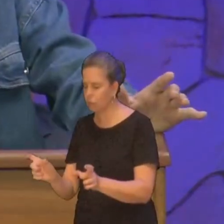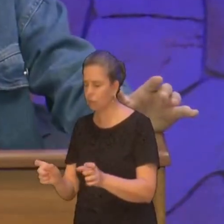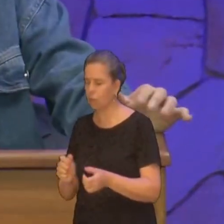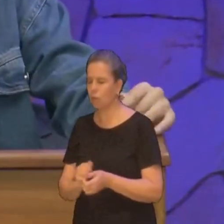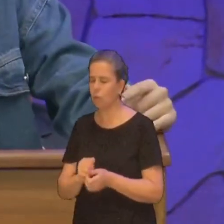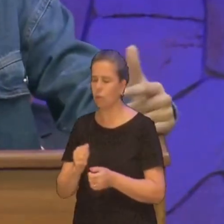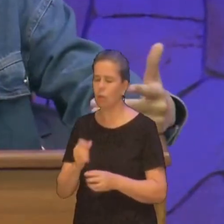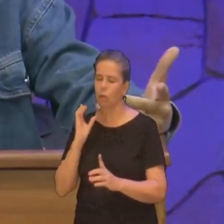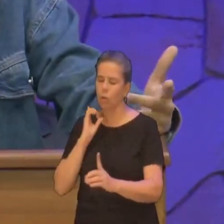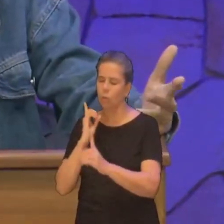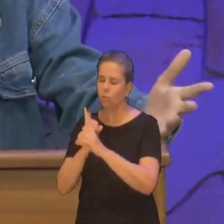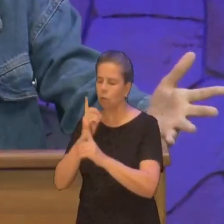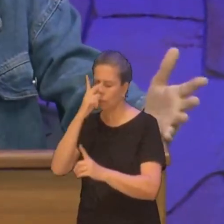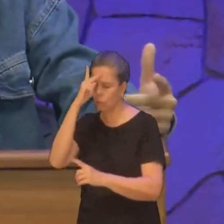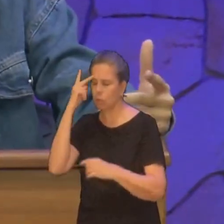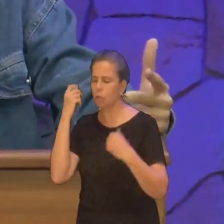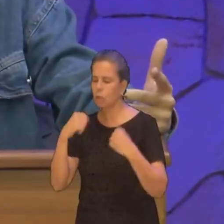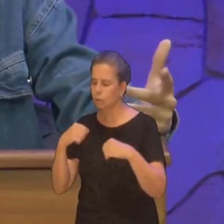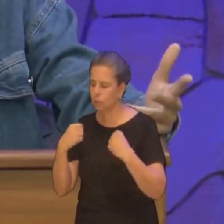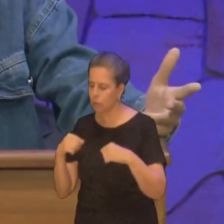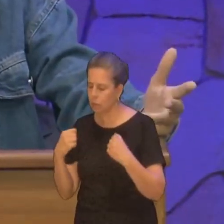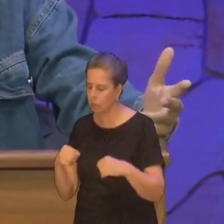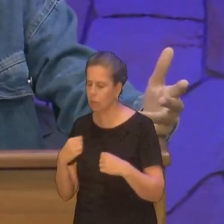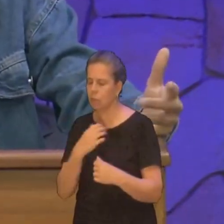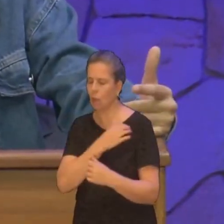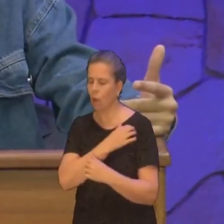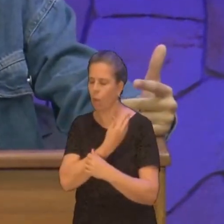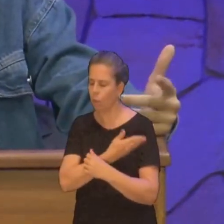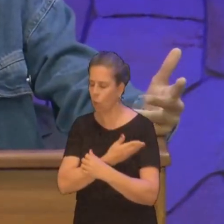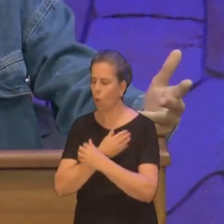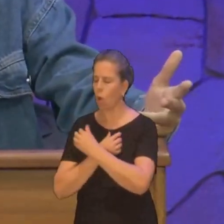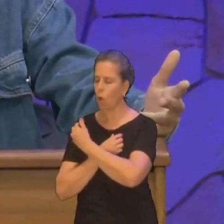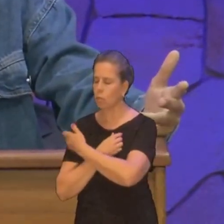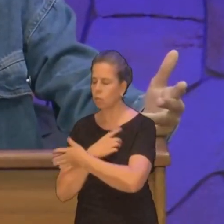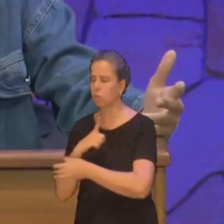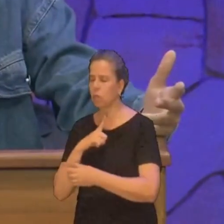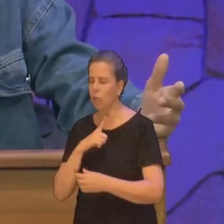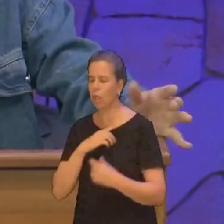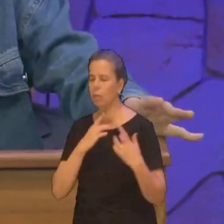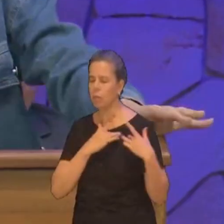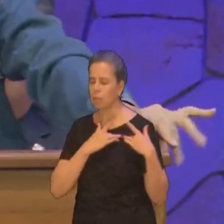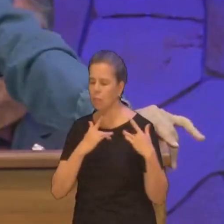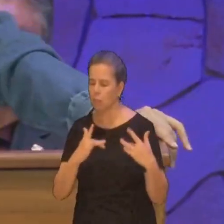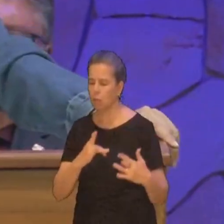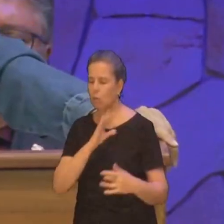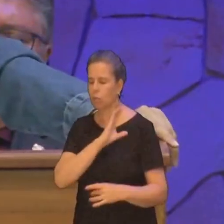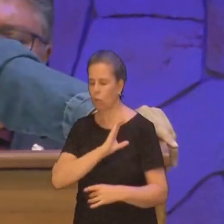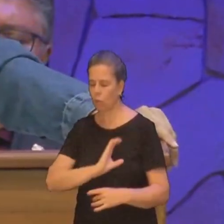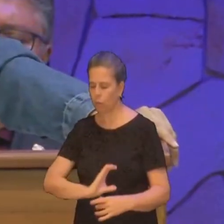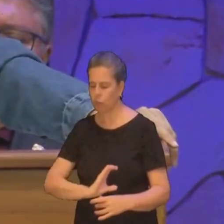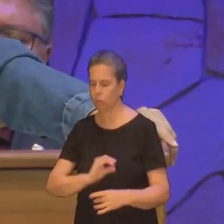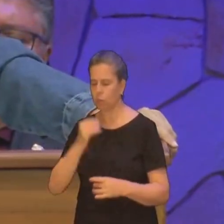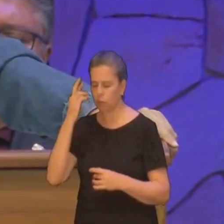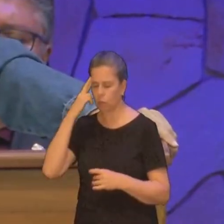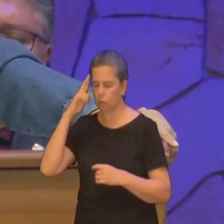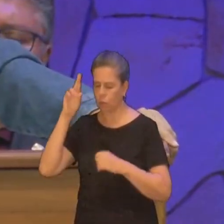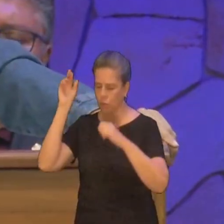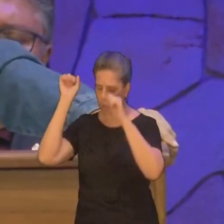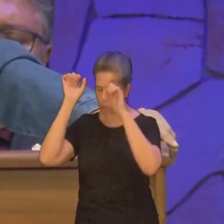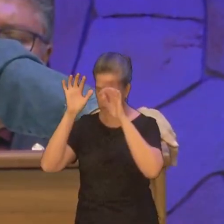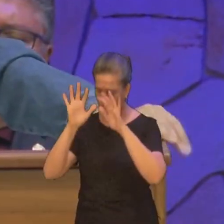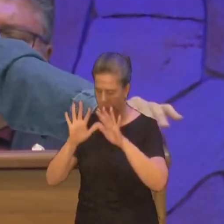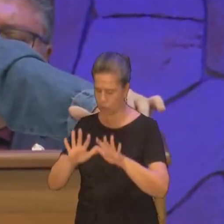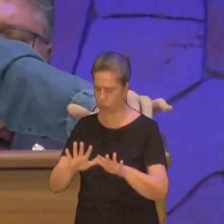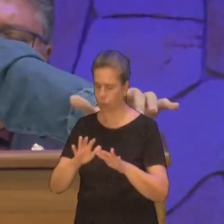pessoa necessitada, quando vê o seu próximo, tenha misericórdia e compaixão. Que o Senhor nos